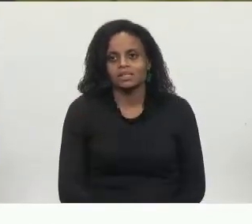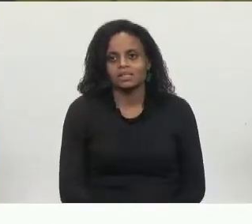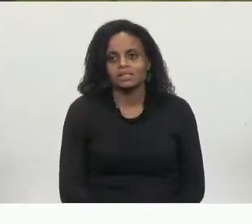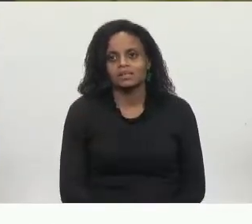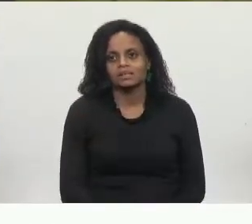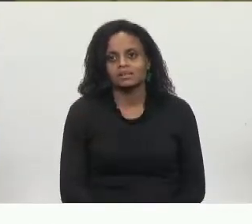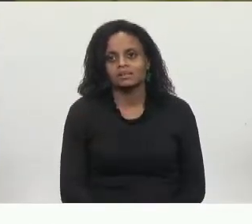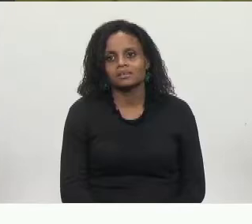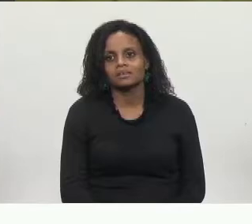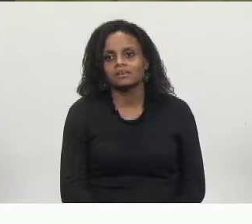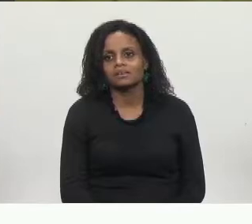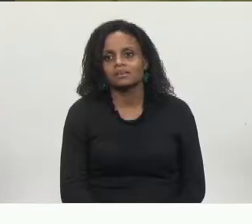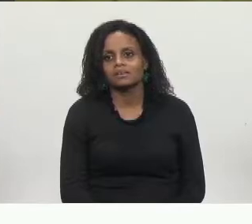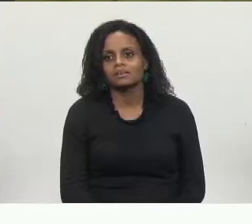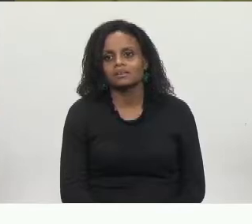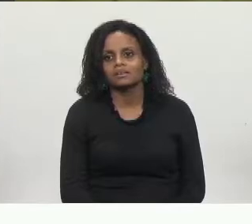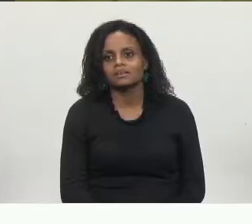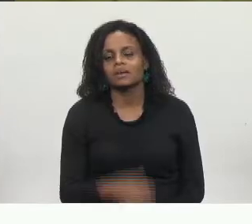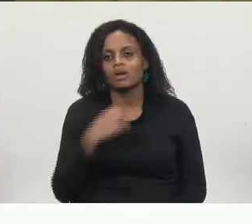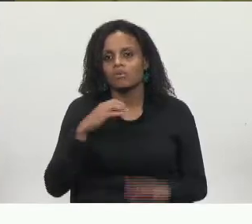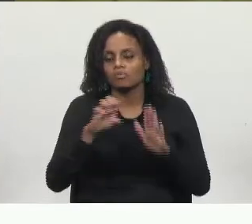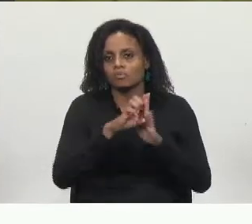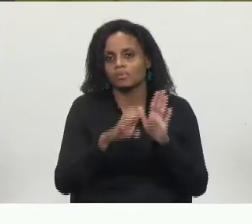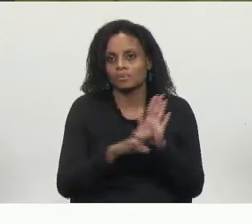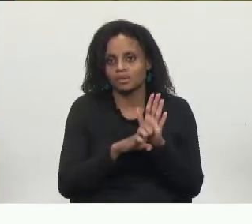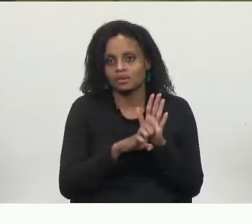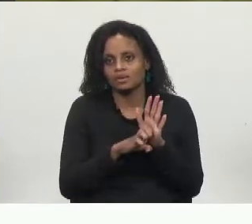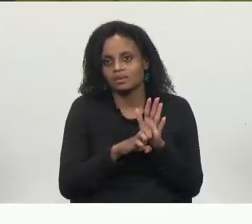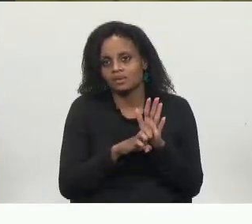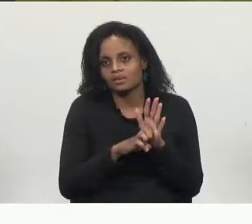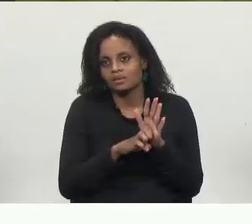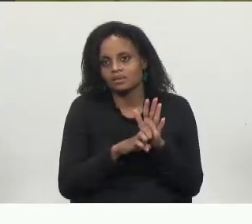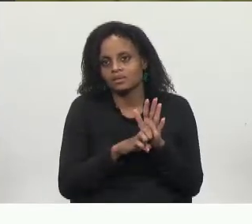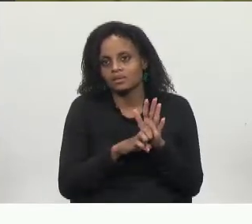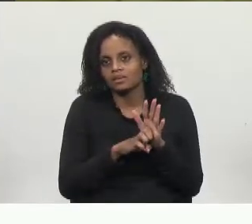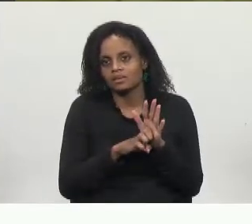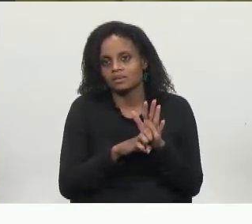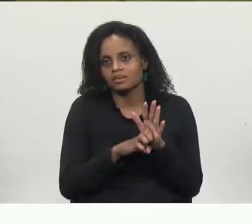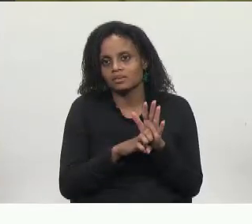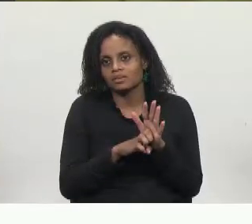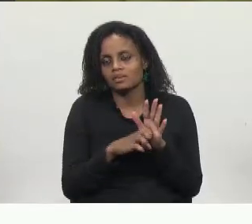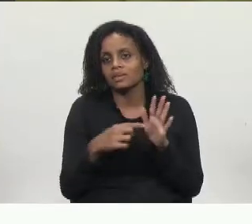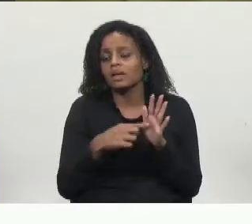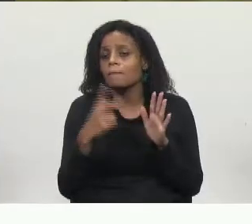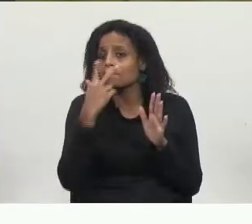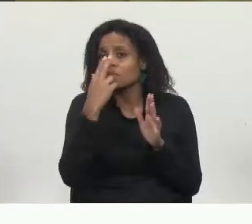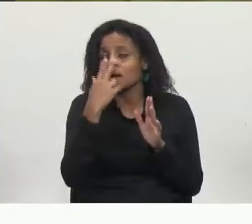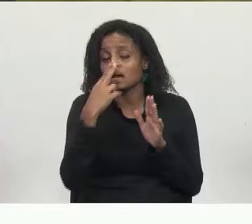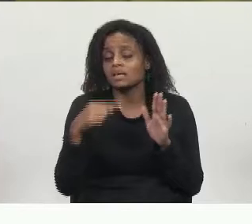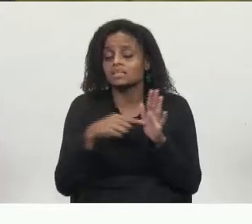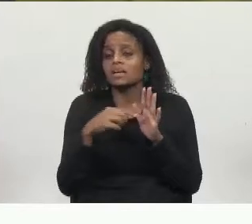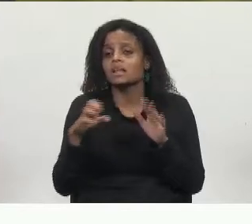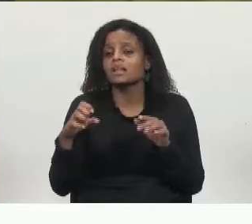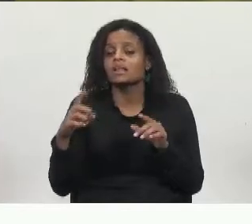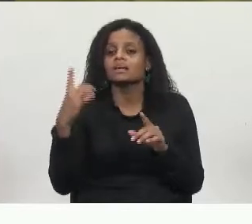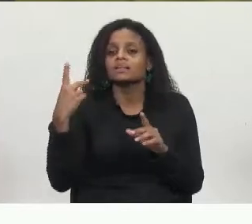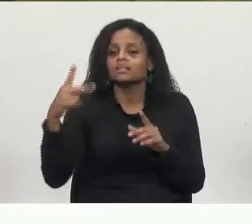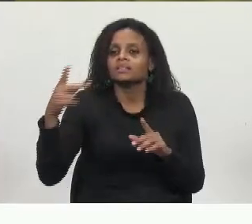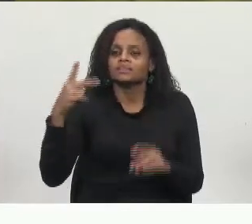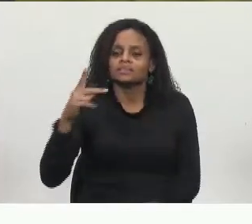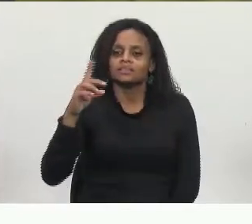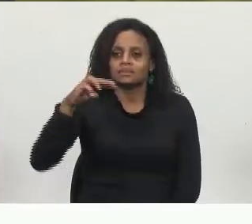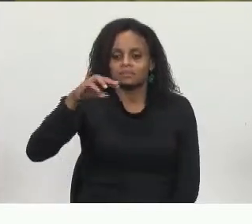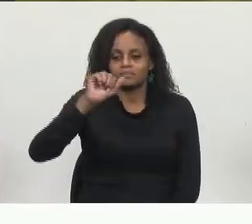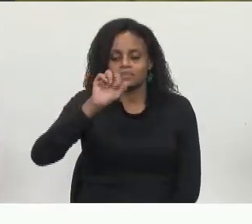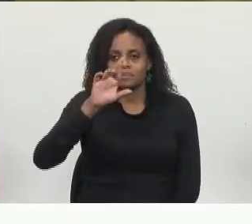vou sugerir uma emenda, que ela é muito parecida até com a emenda da doutora Marta Rocha,